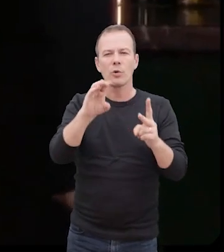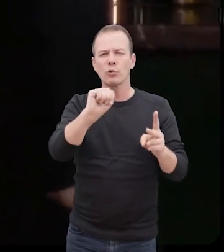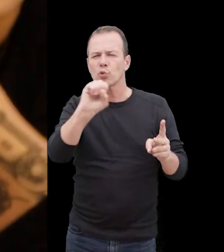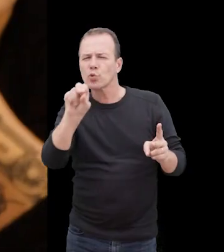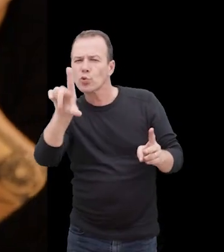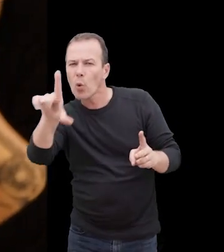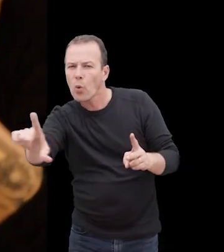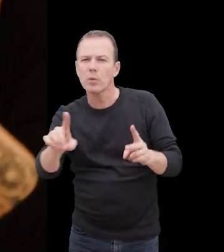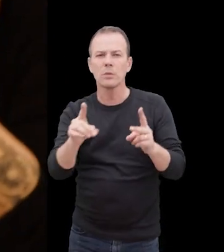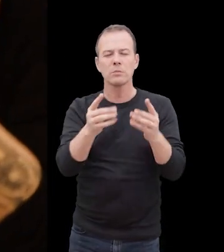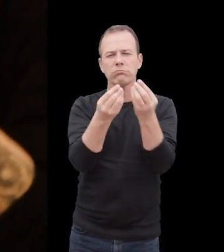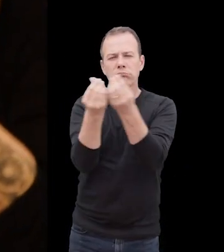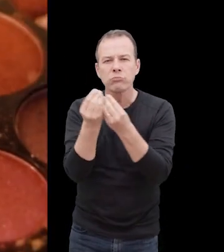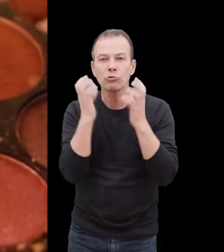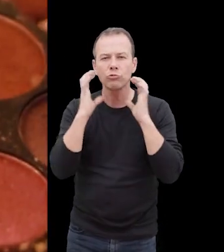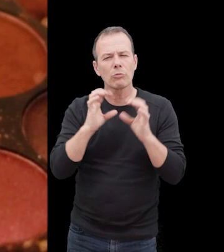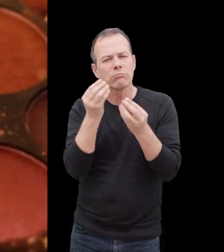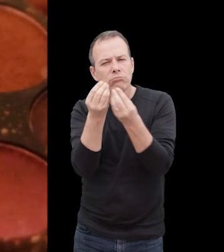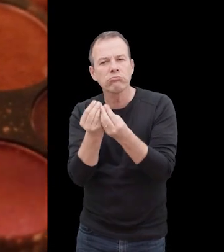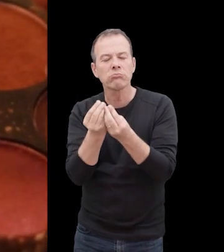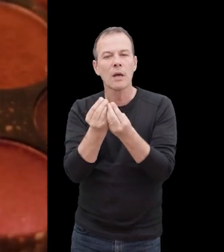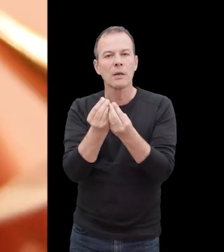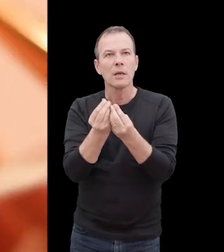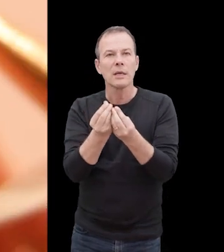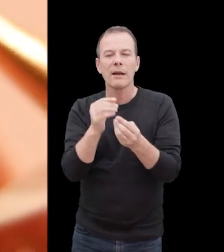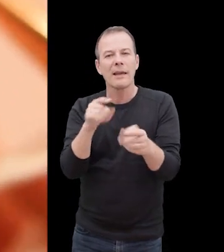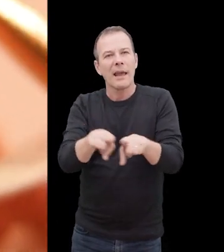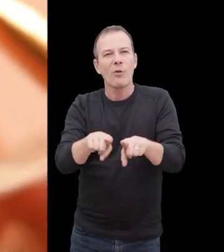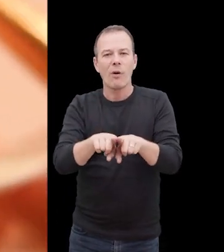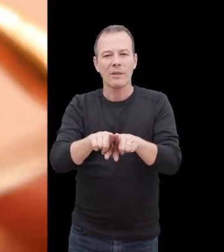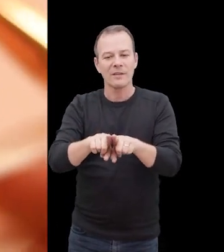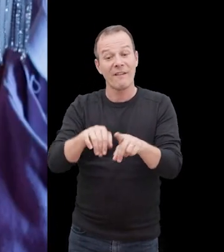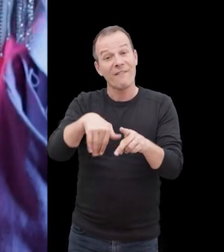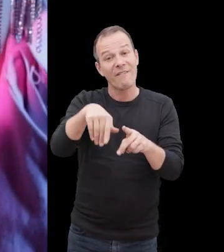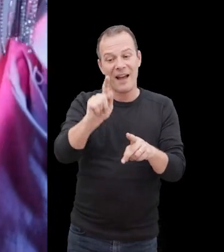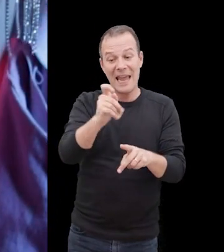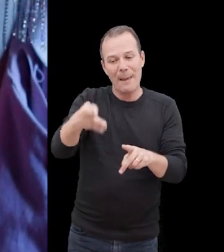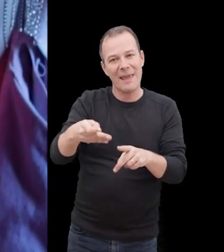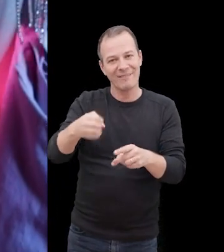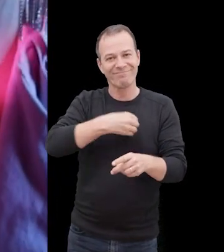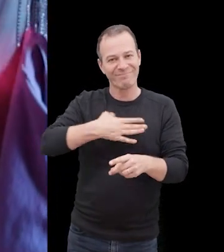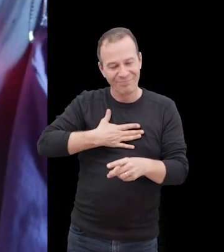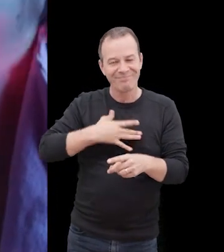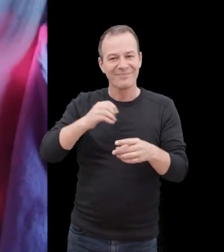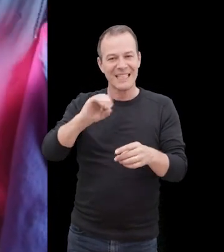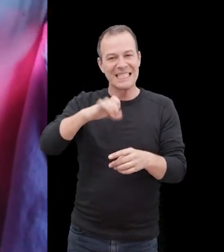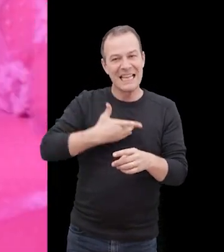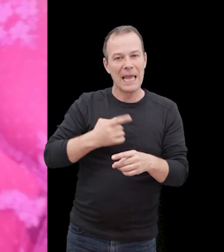soul, em português, e que antecipam a estreia do meu EP